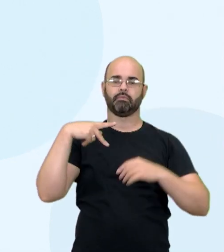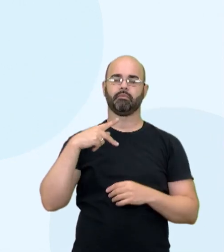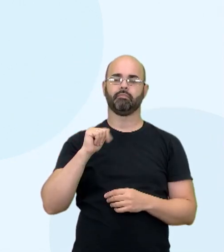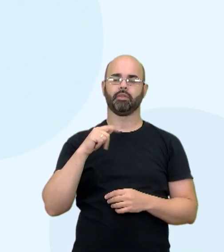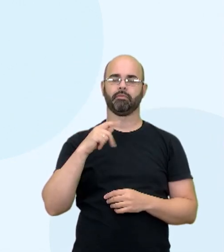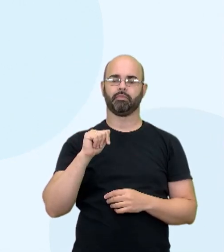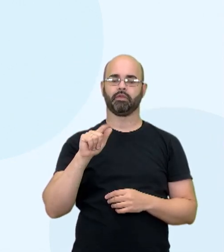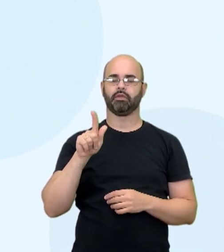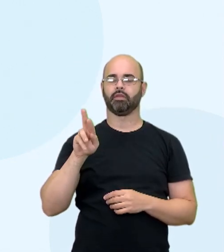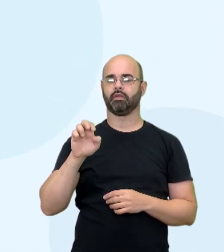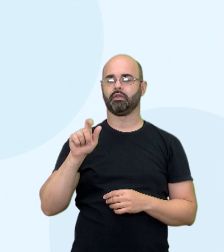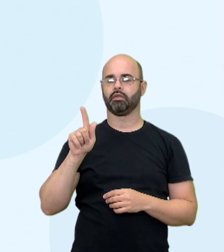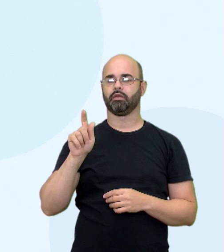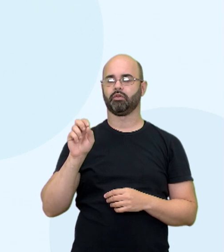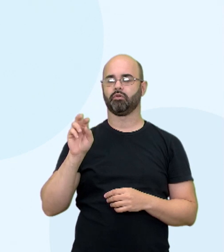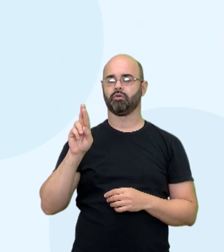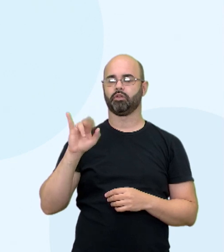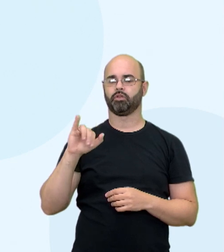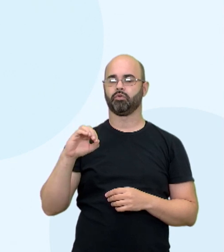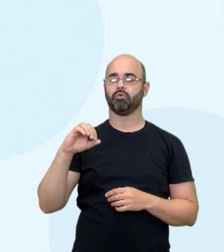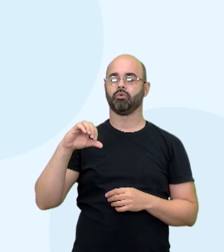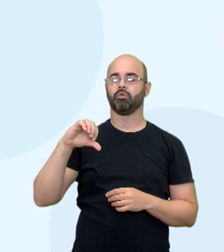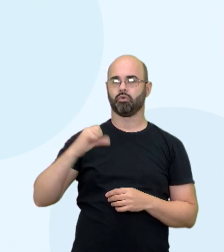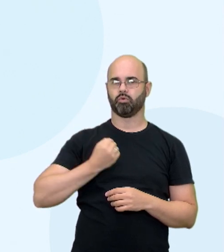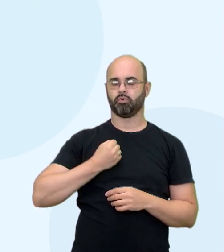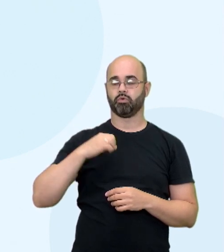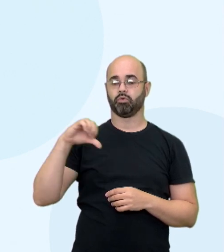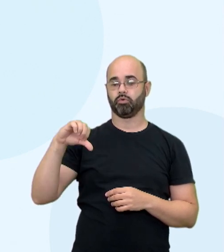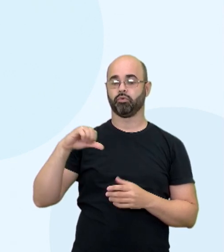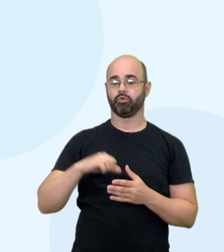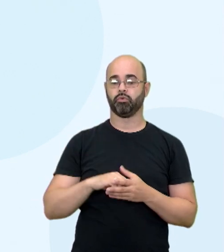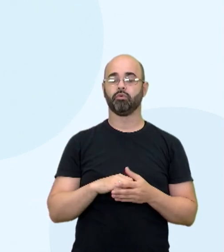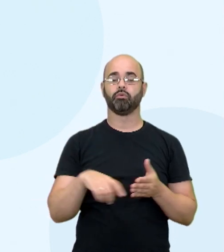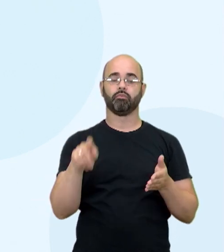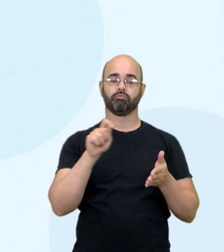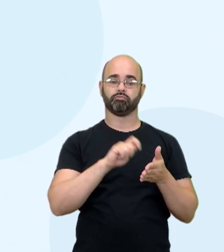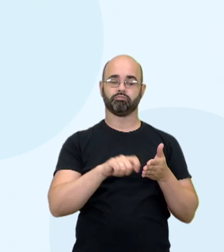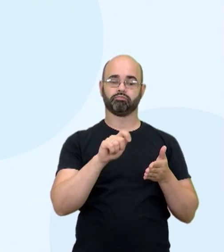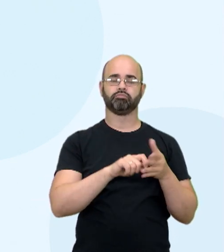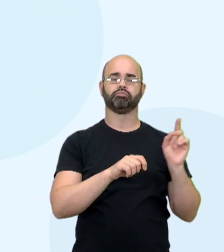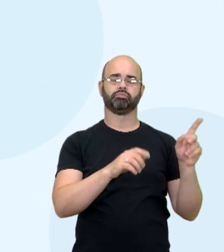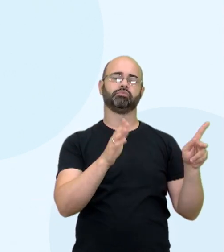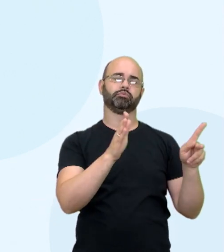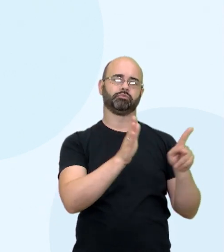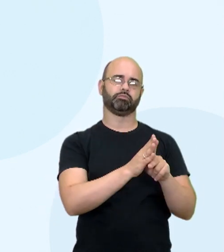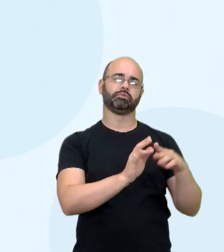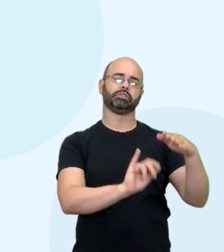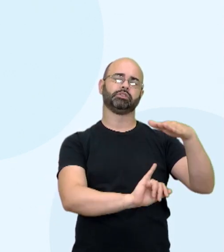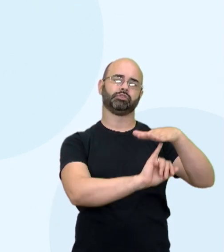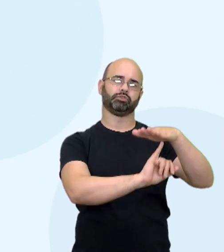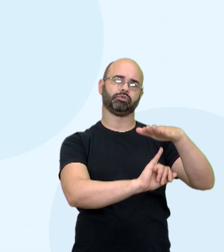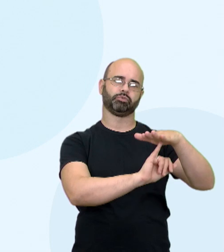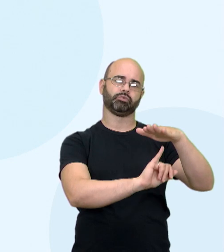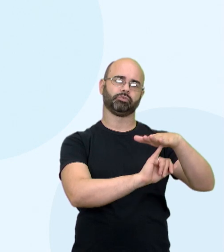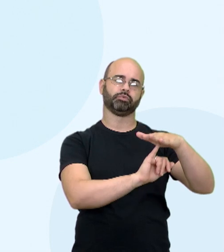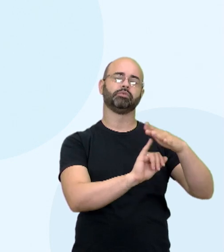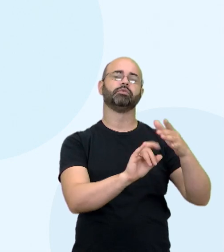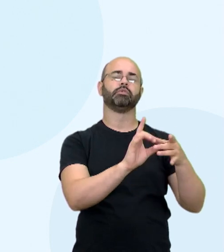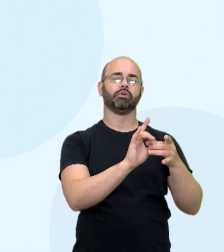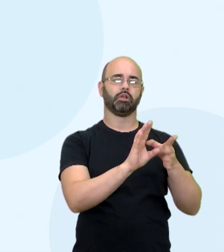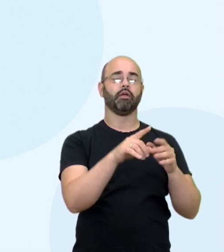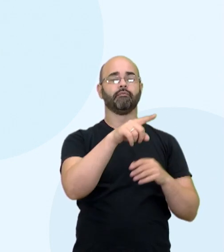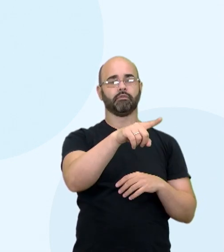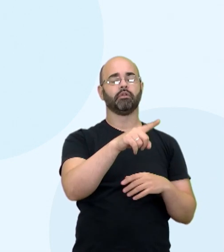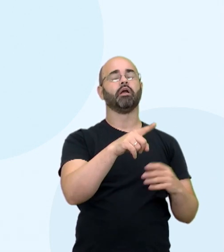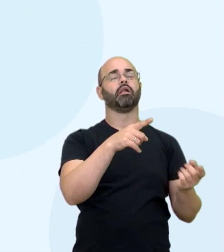uma encíclica, né, legitimando a universidade como uma instituição eclesiástica e que, portanto, merecia todo